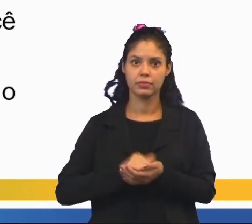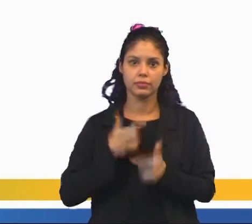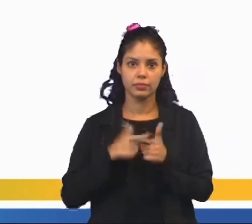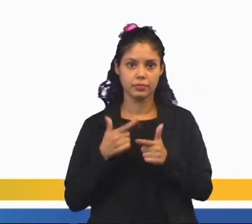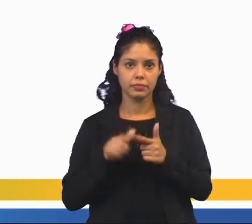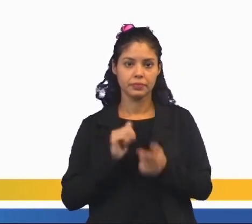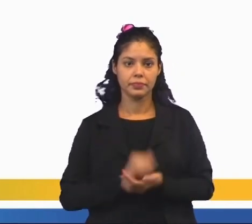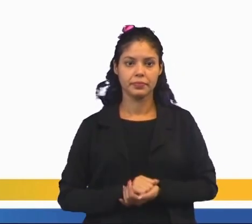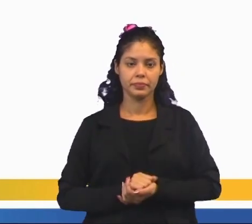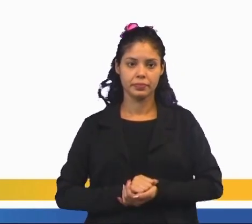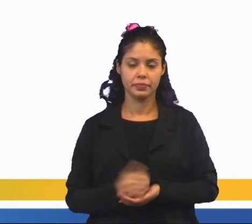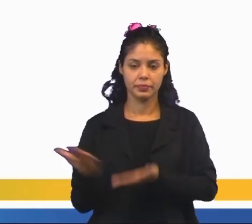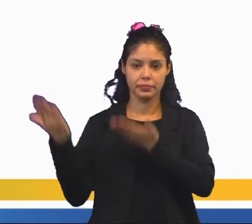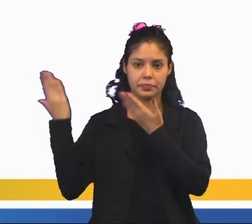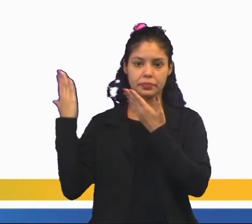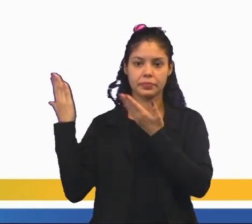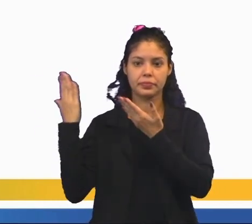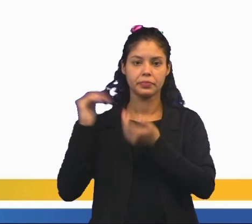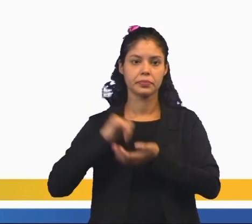situação.